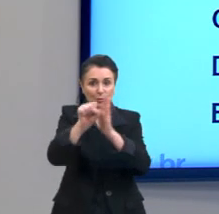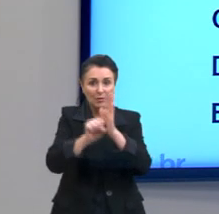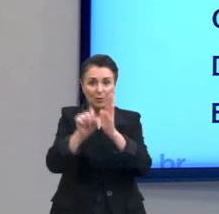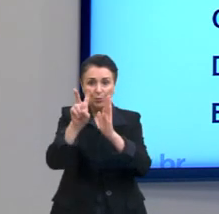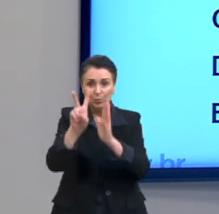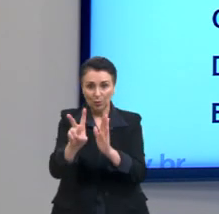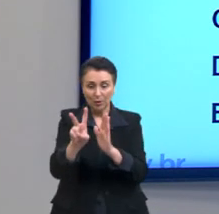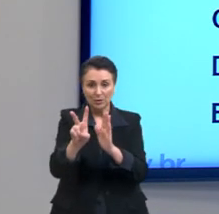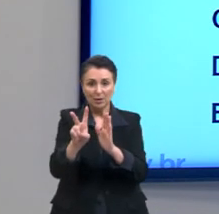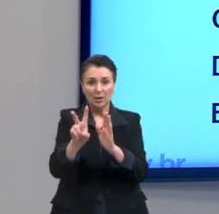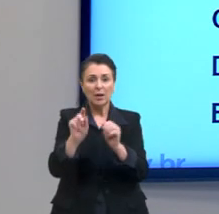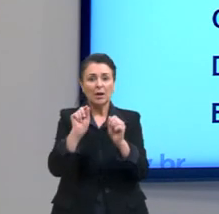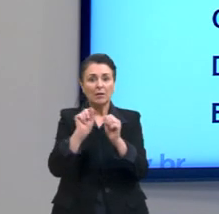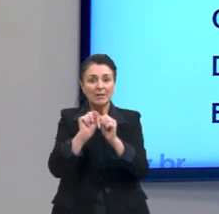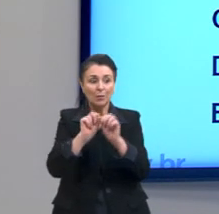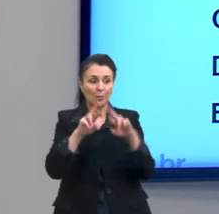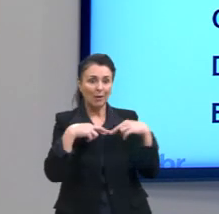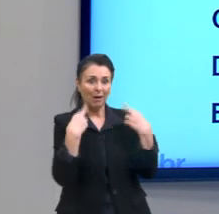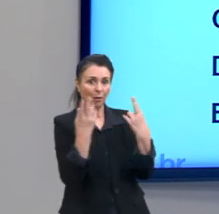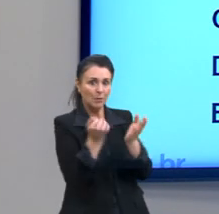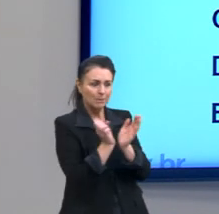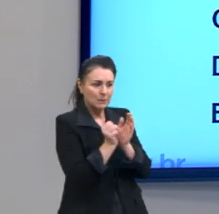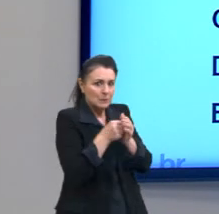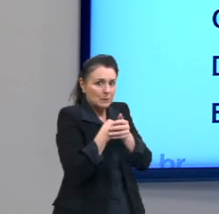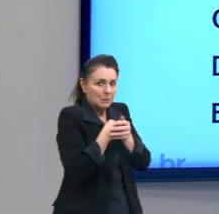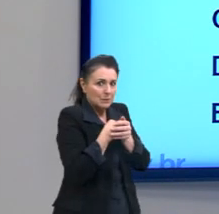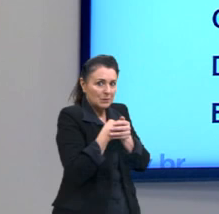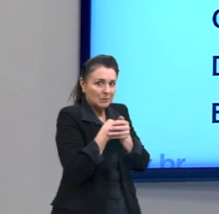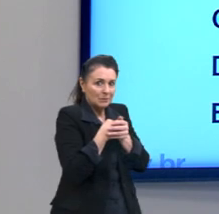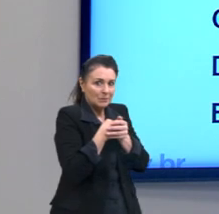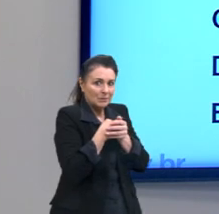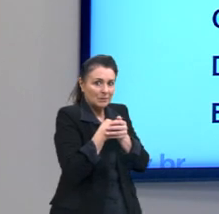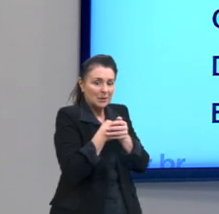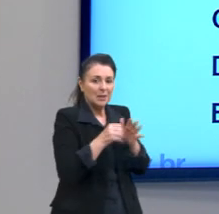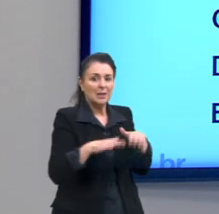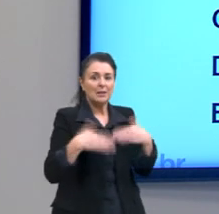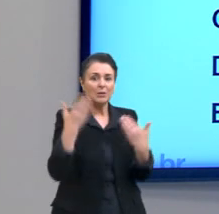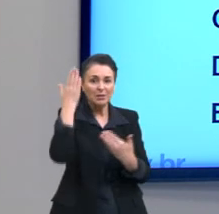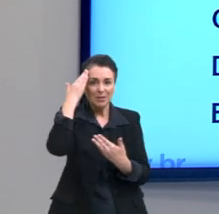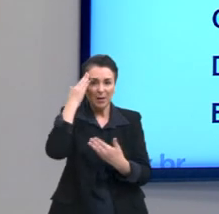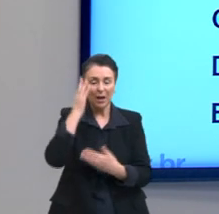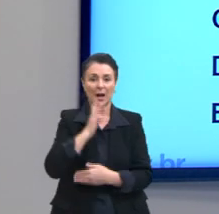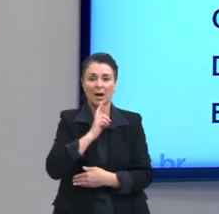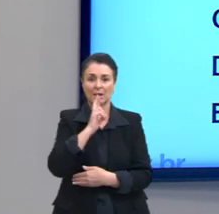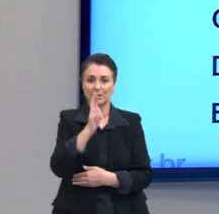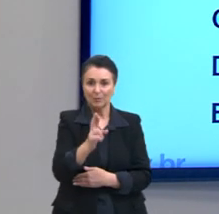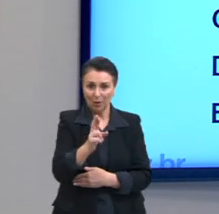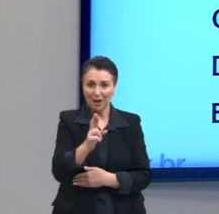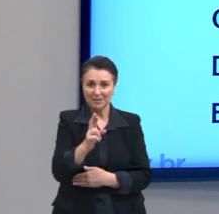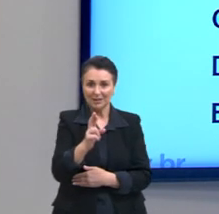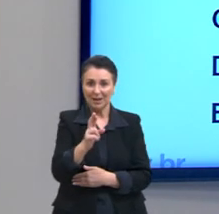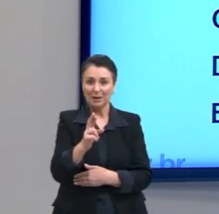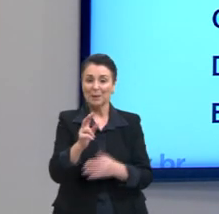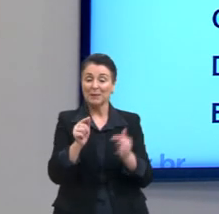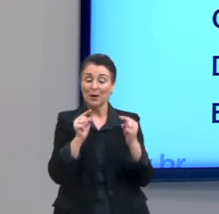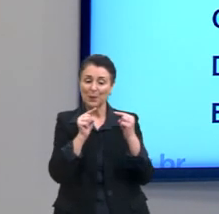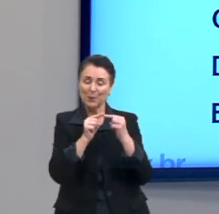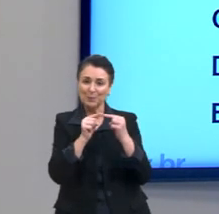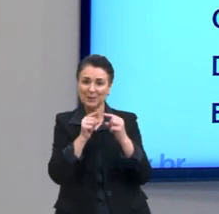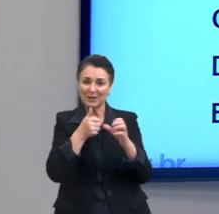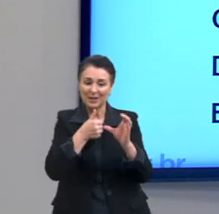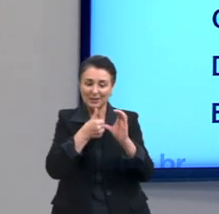dois se reunia escondido Então a gente vai saber que a resposta tem a ver com o cristianismo essa proibição